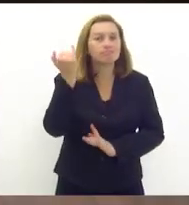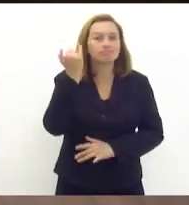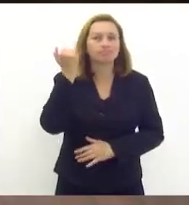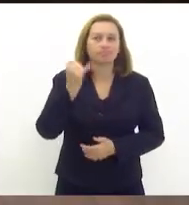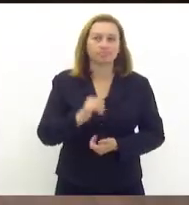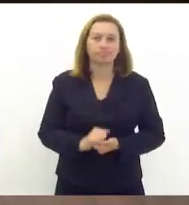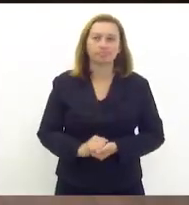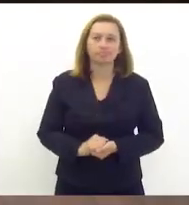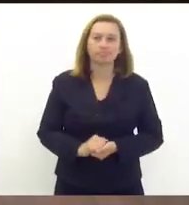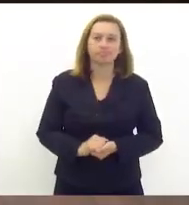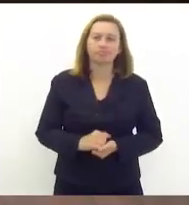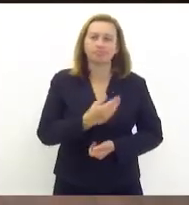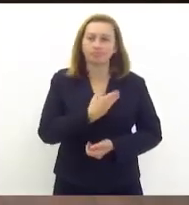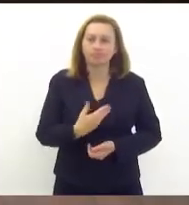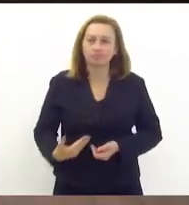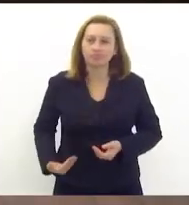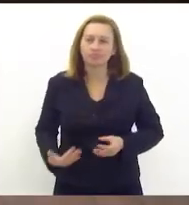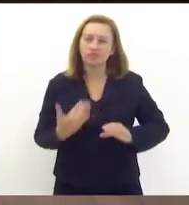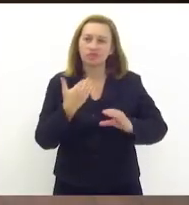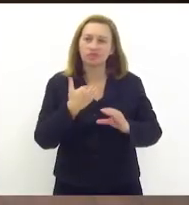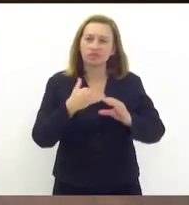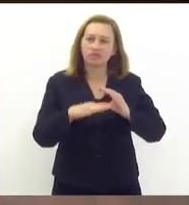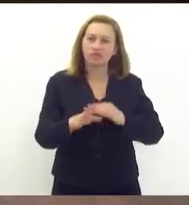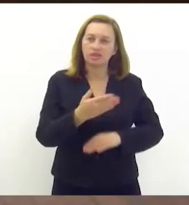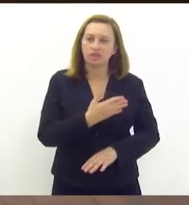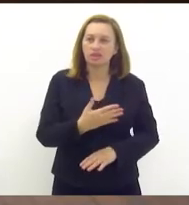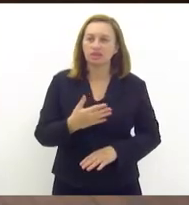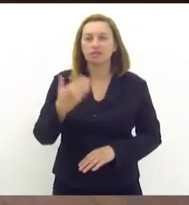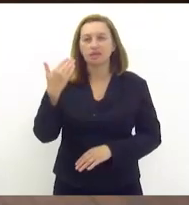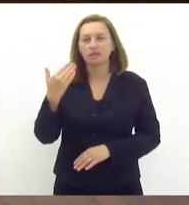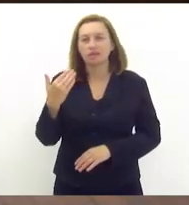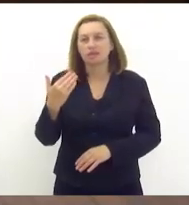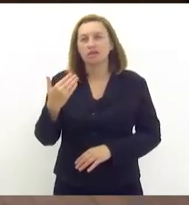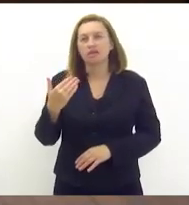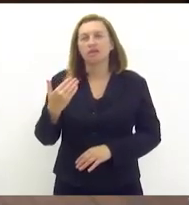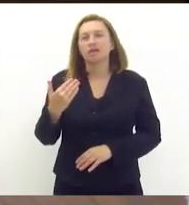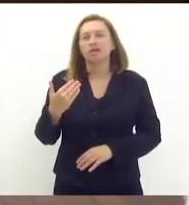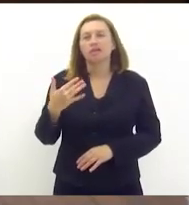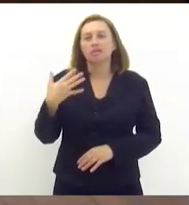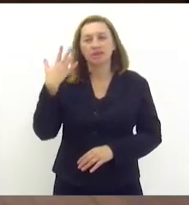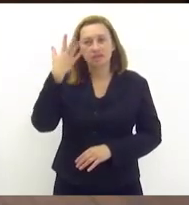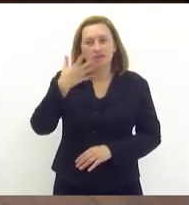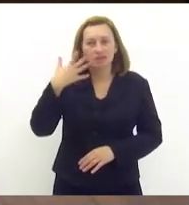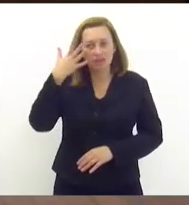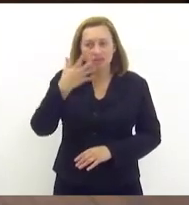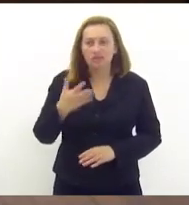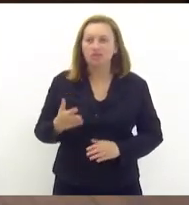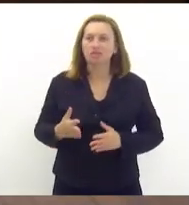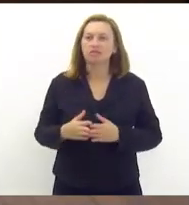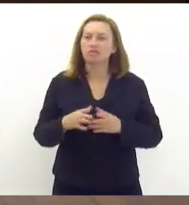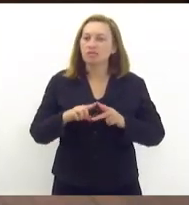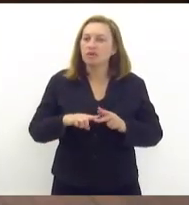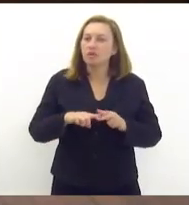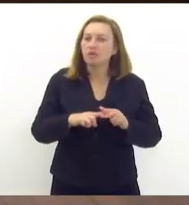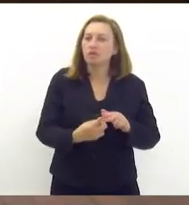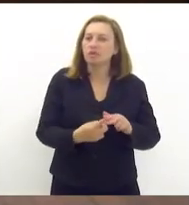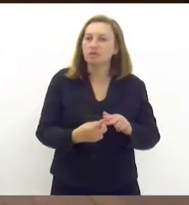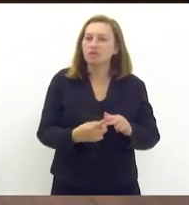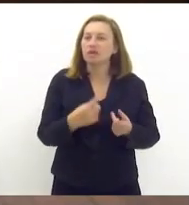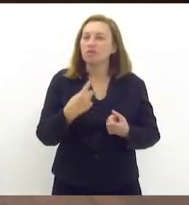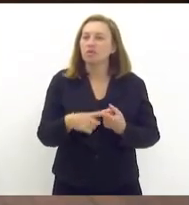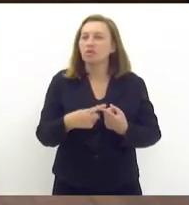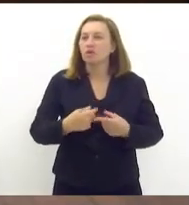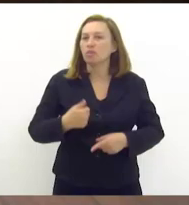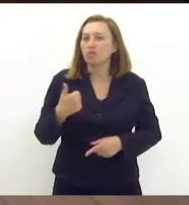o governo já tinha mandado a mensagem para casa e esse projeto ele vem para corrigir porque